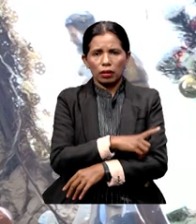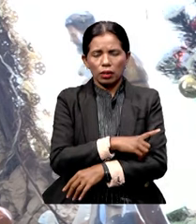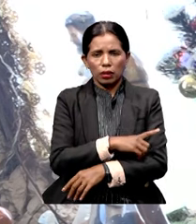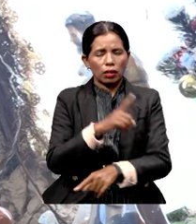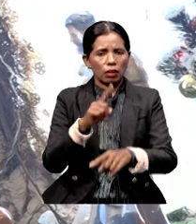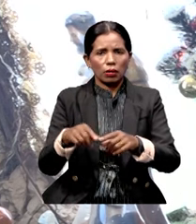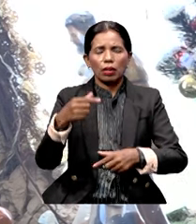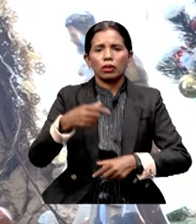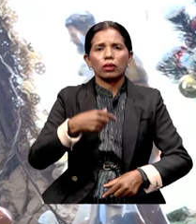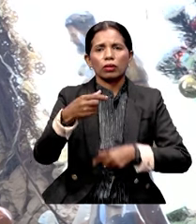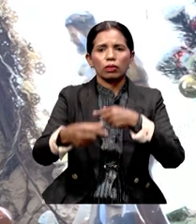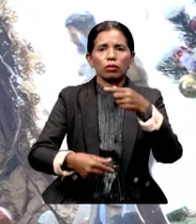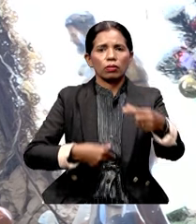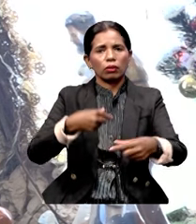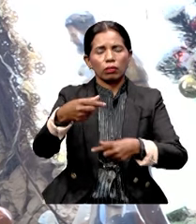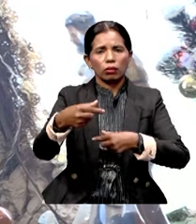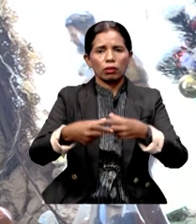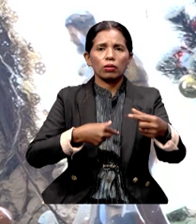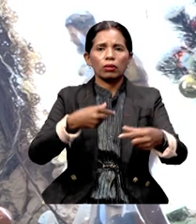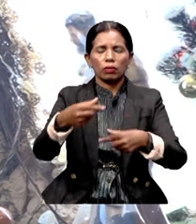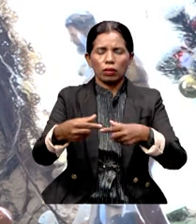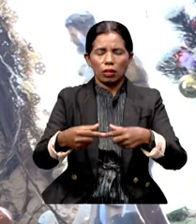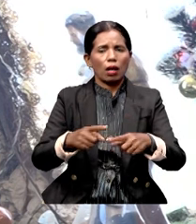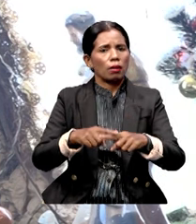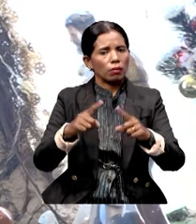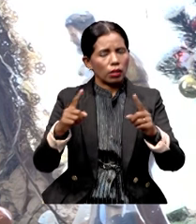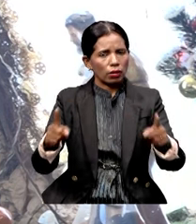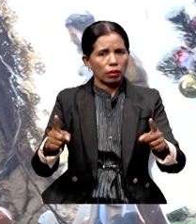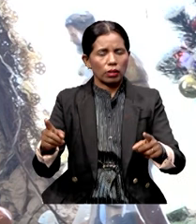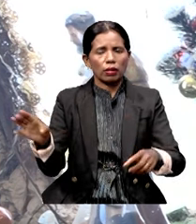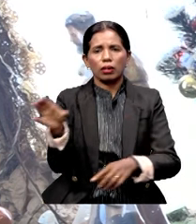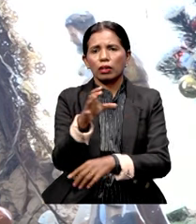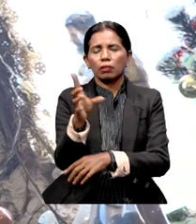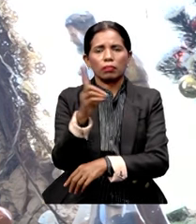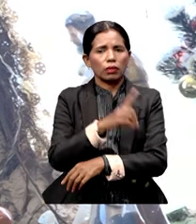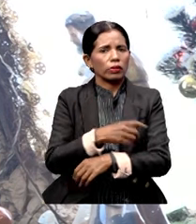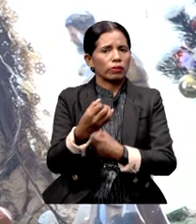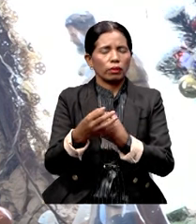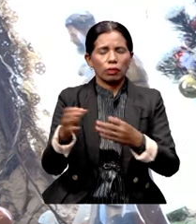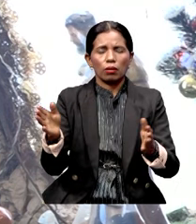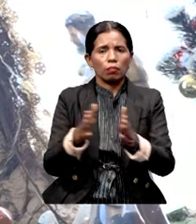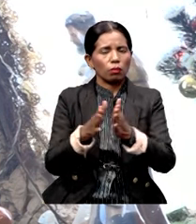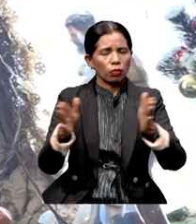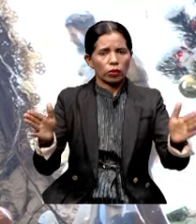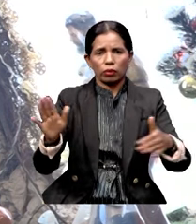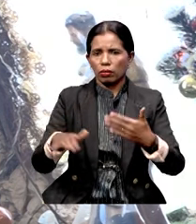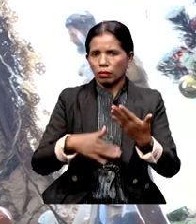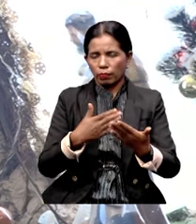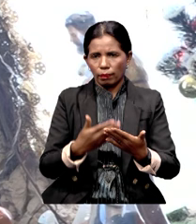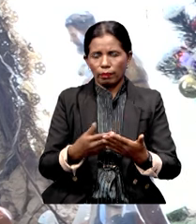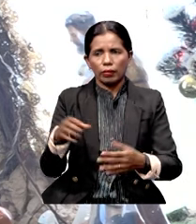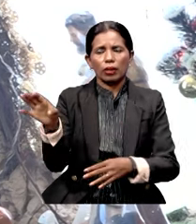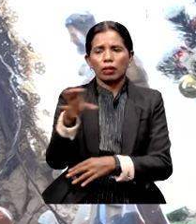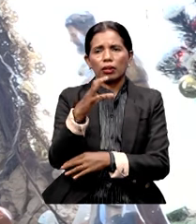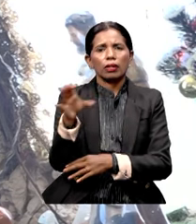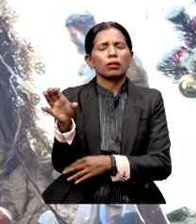troca presente bamalo. Mas be Natal liu boa sira nehot. Natal.